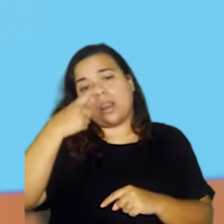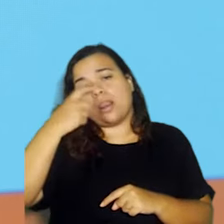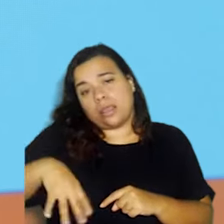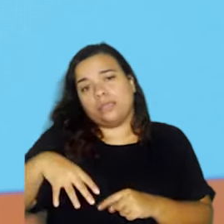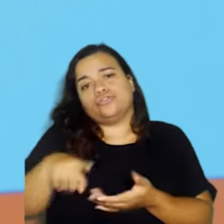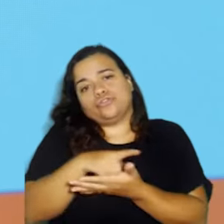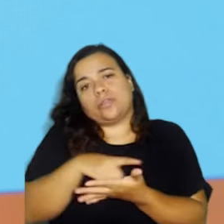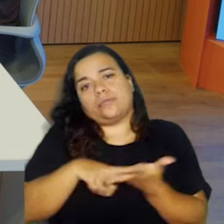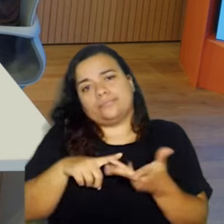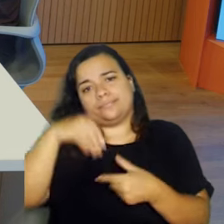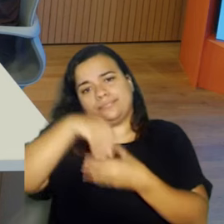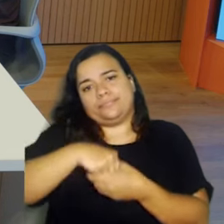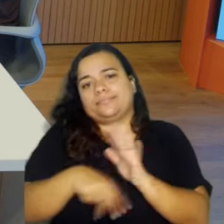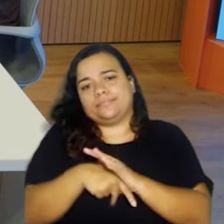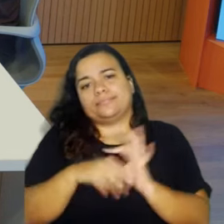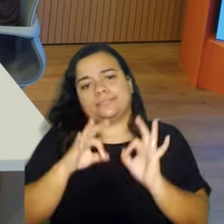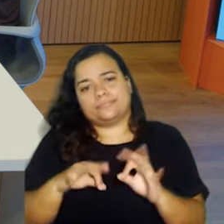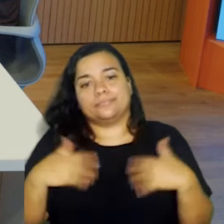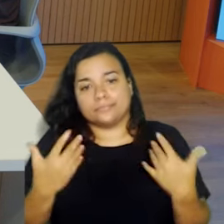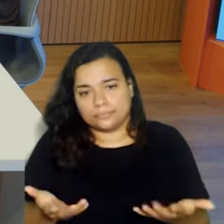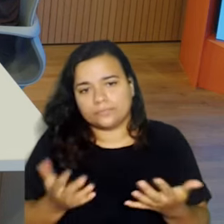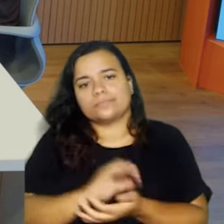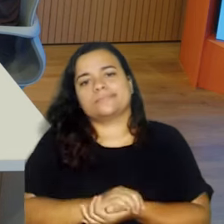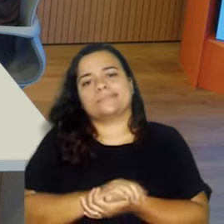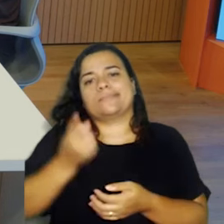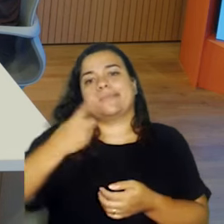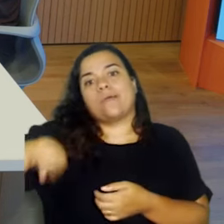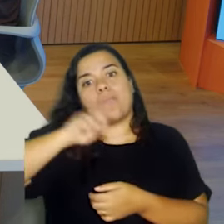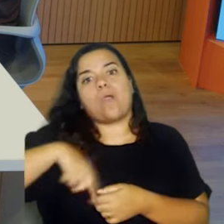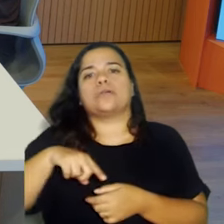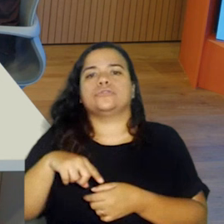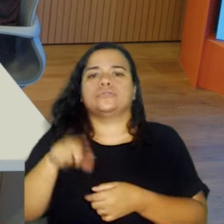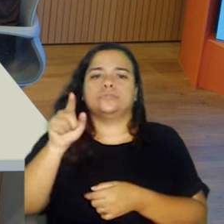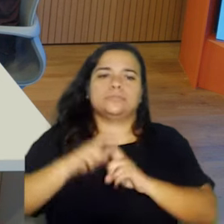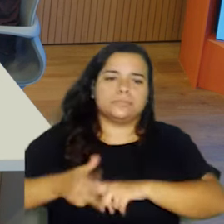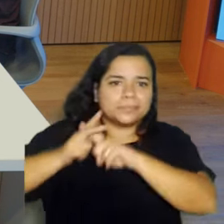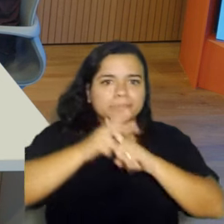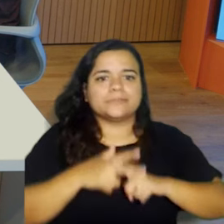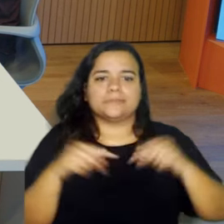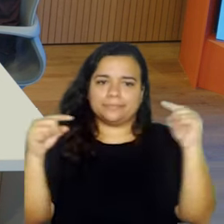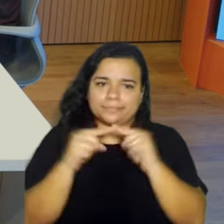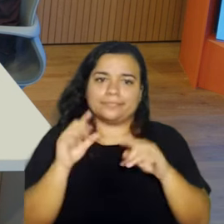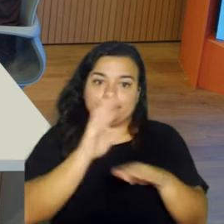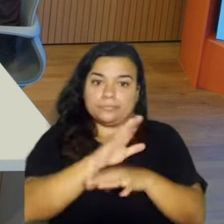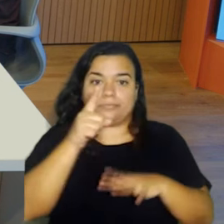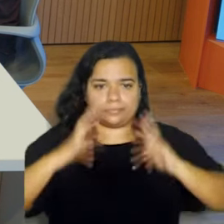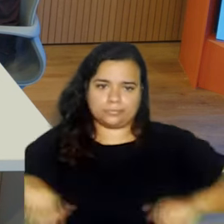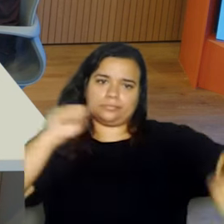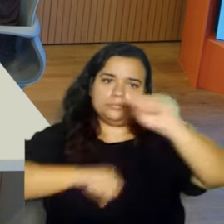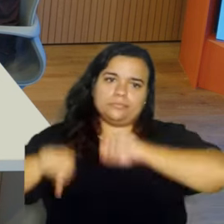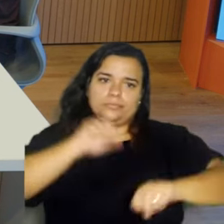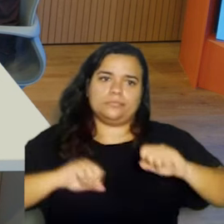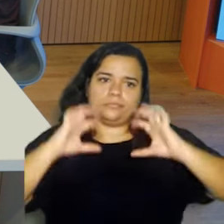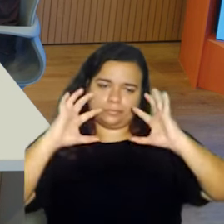eletrônico né mas é digital né Então aí o que que a gente e tá esperando da ferramenta né eles fazerem uma